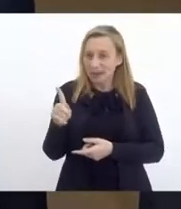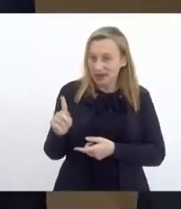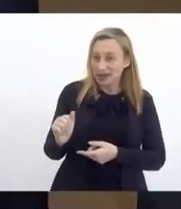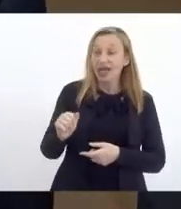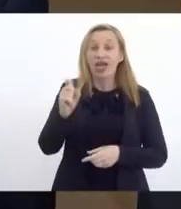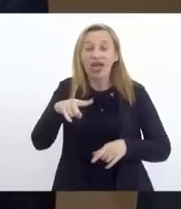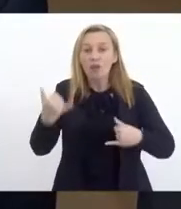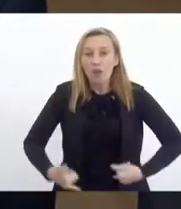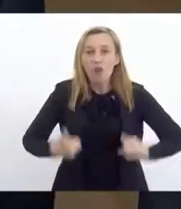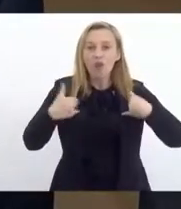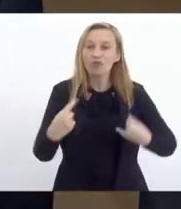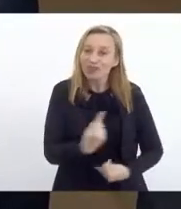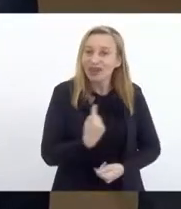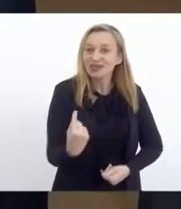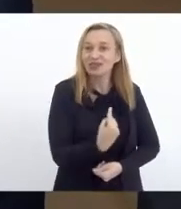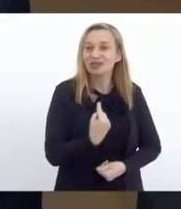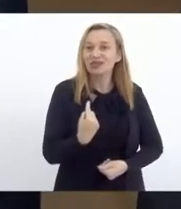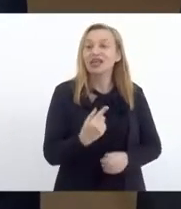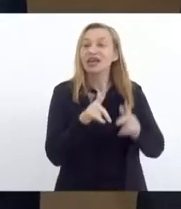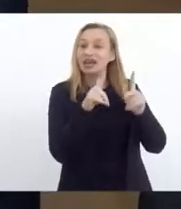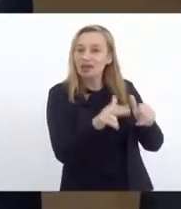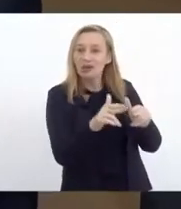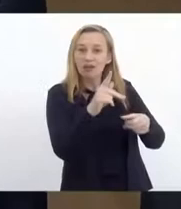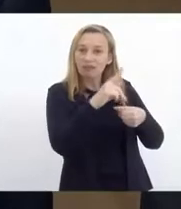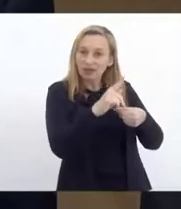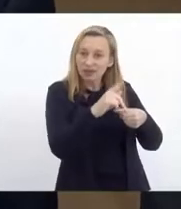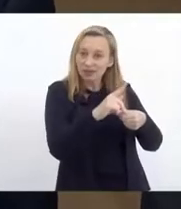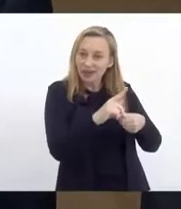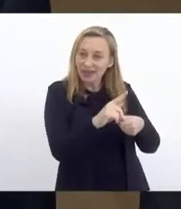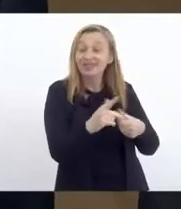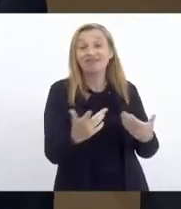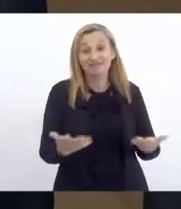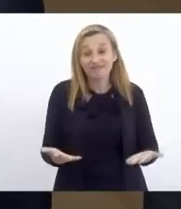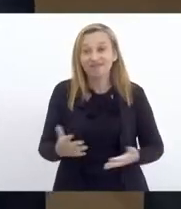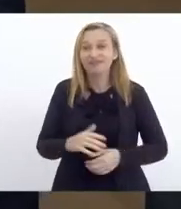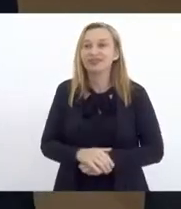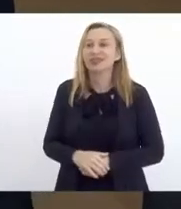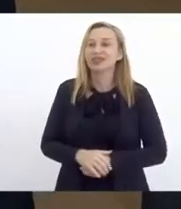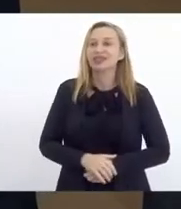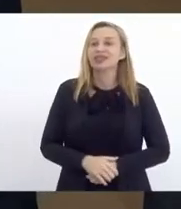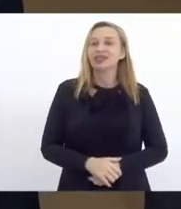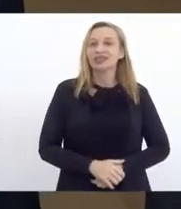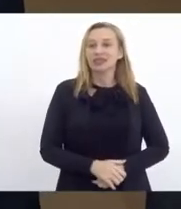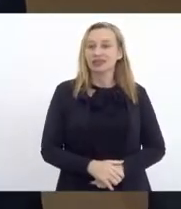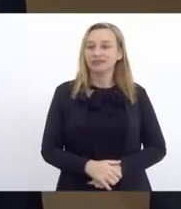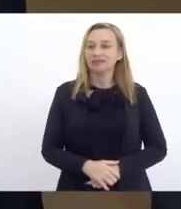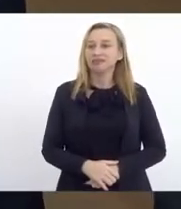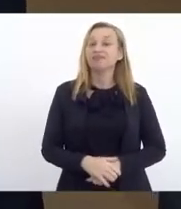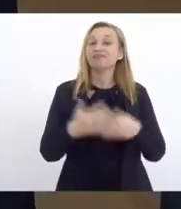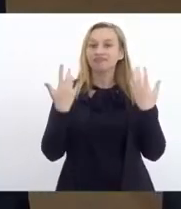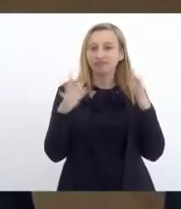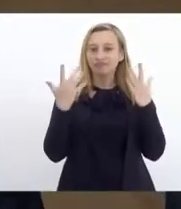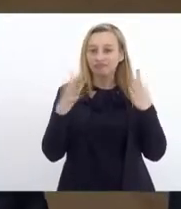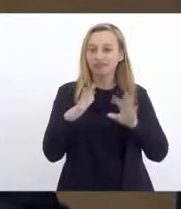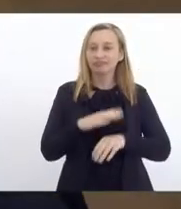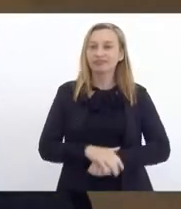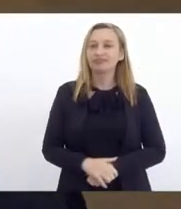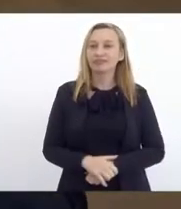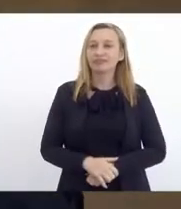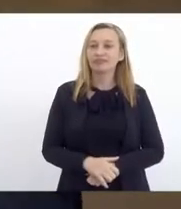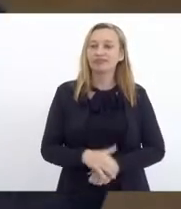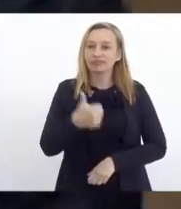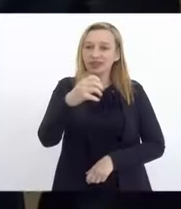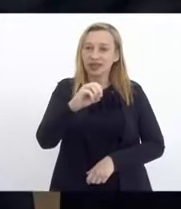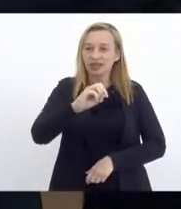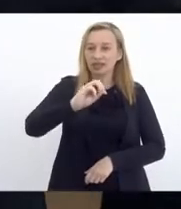um orgulho para nós, assim como a nossa Petrobras é um orgulho. Então, parabéns. 10